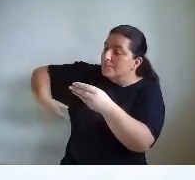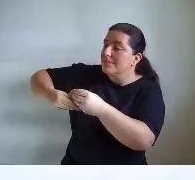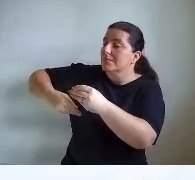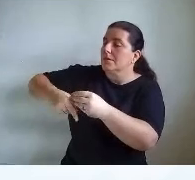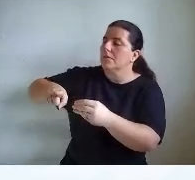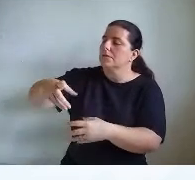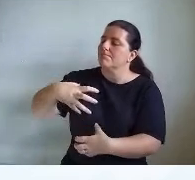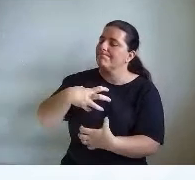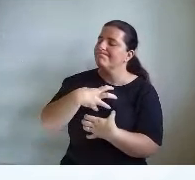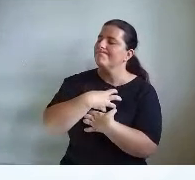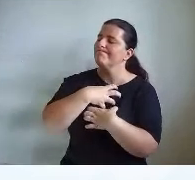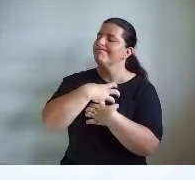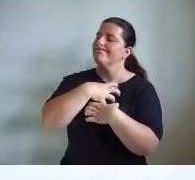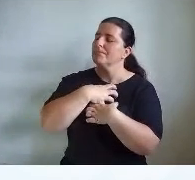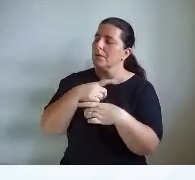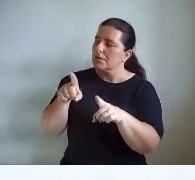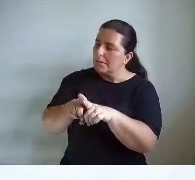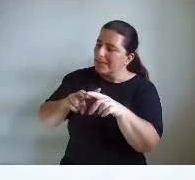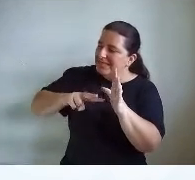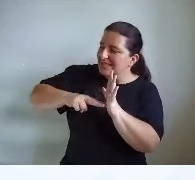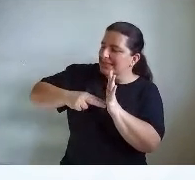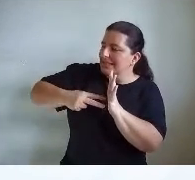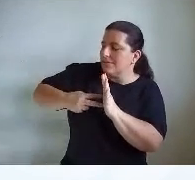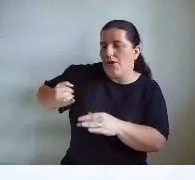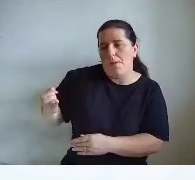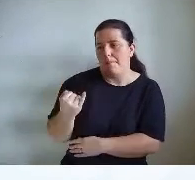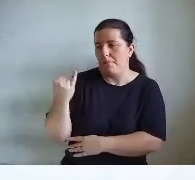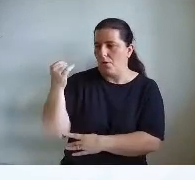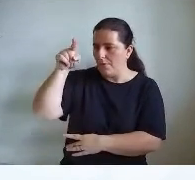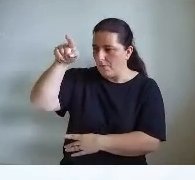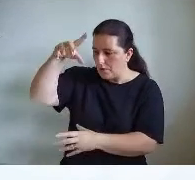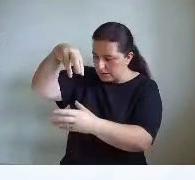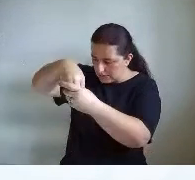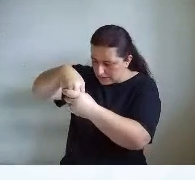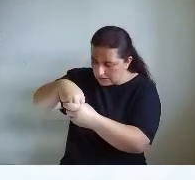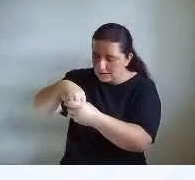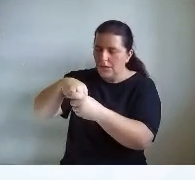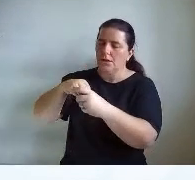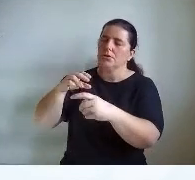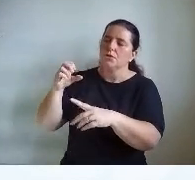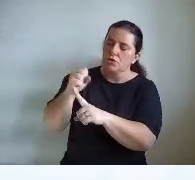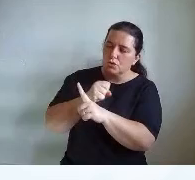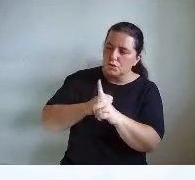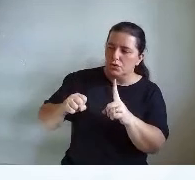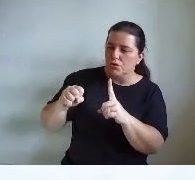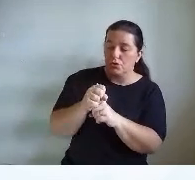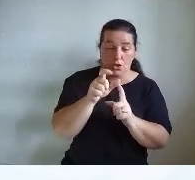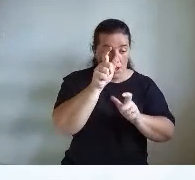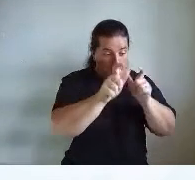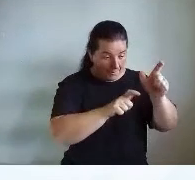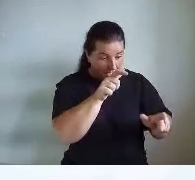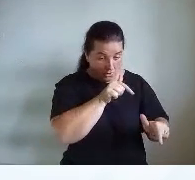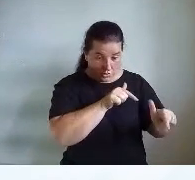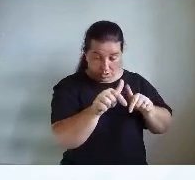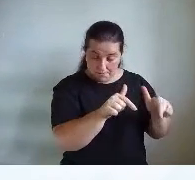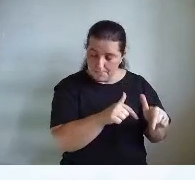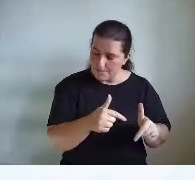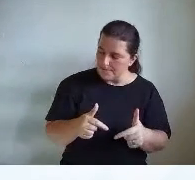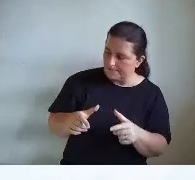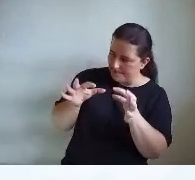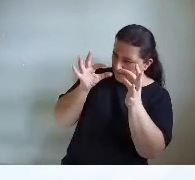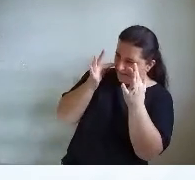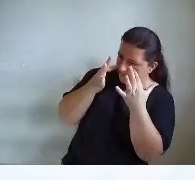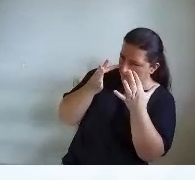inspiração e com o que você significa para a sociedade, quando os trabalhadores e trabalhadoras ouvem, é muito